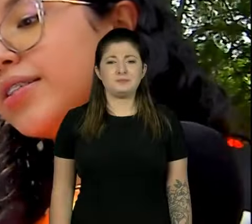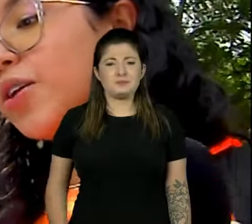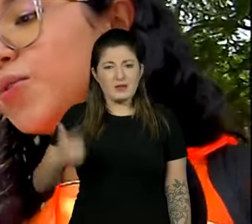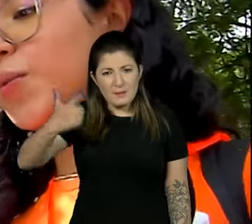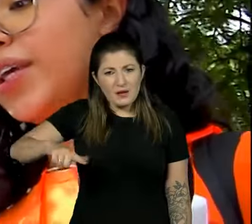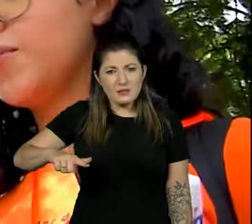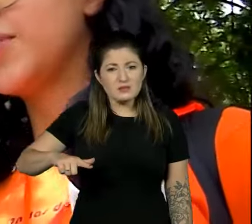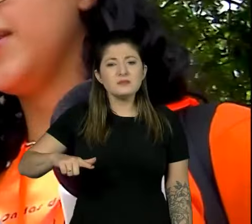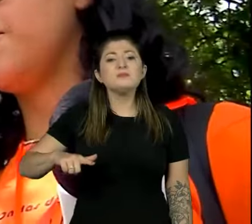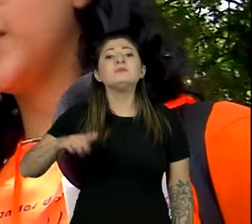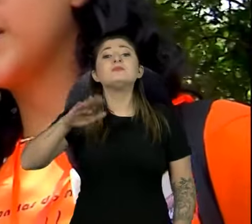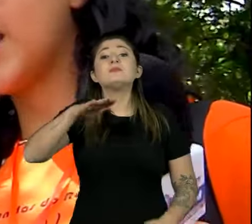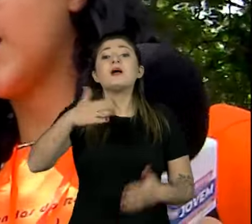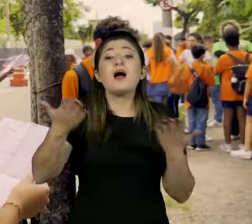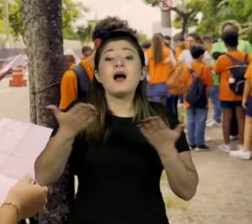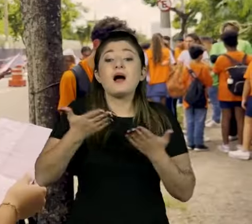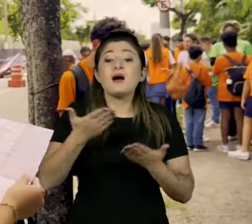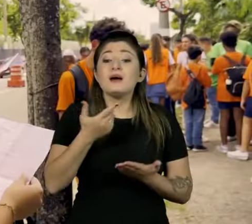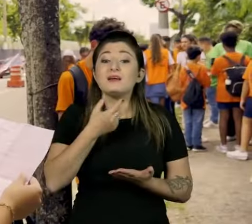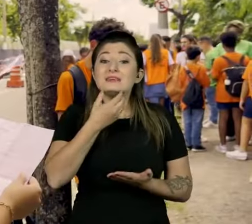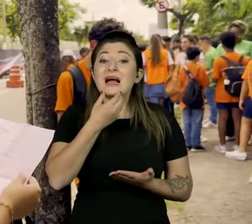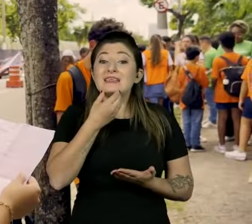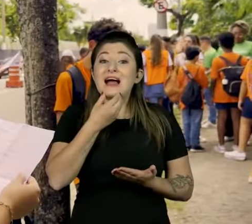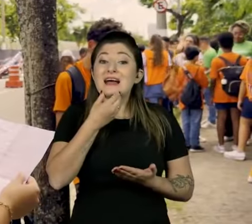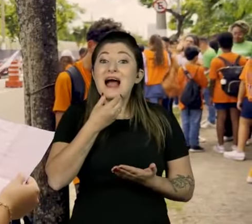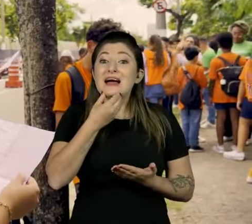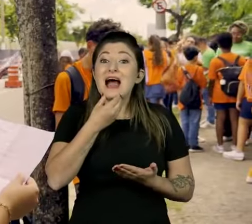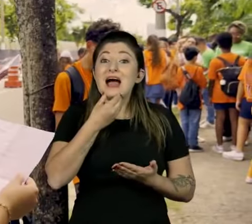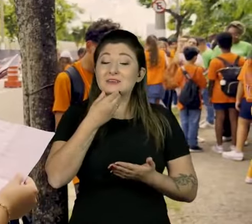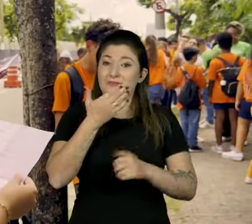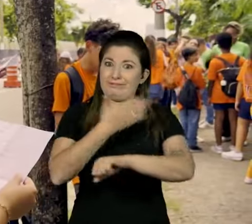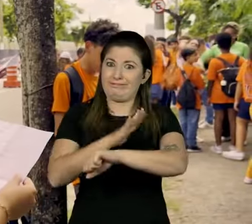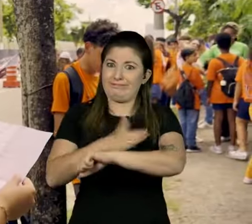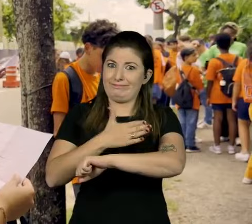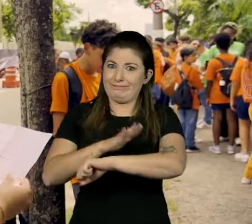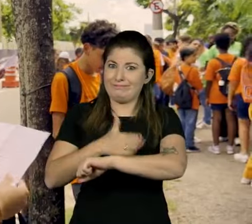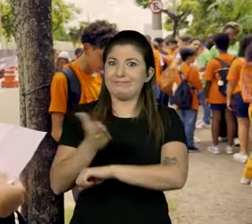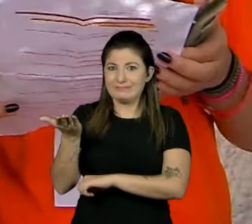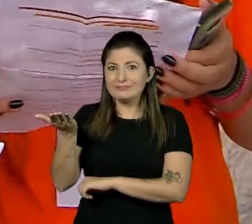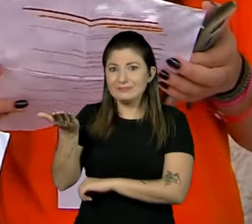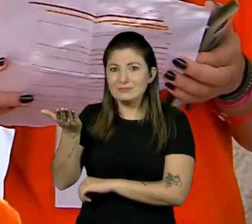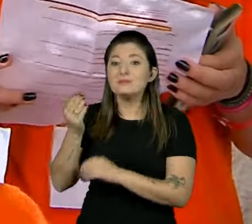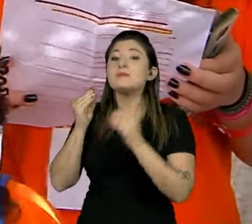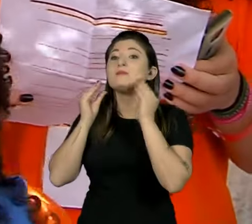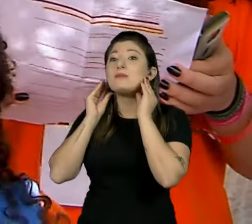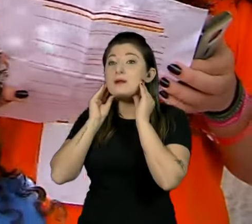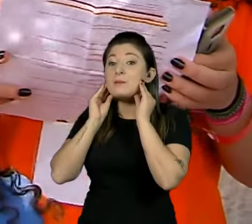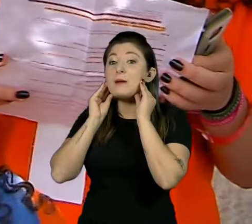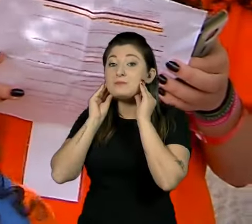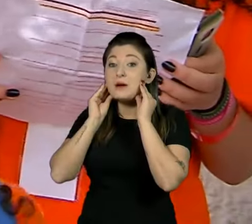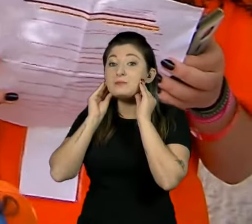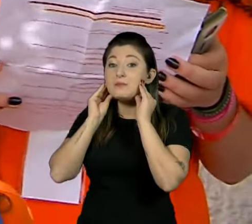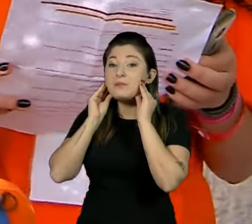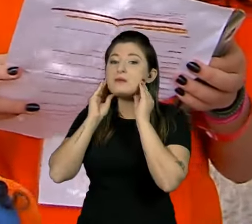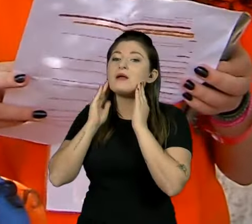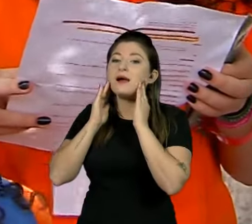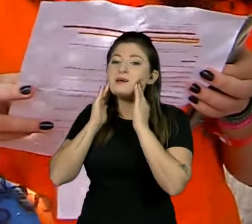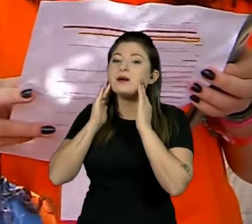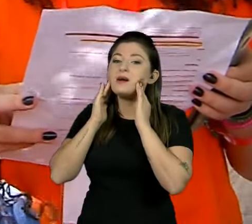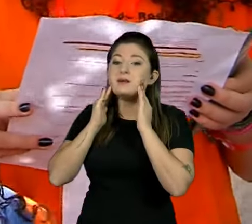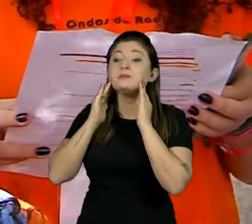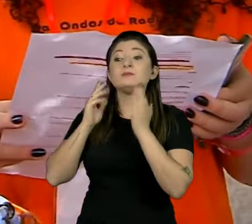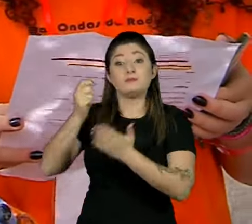Abre a mandíbula, Enzo. Certo, agora relaxa, faz massagem aqui do ladinho. Vocês vão pegar o texto de vocês e